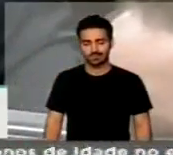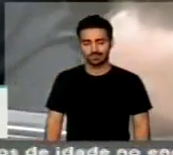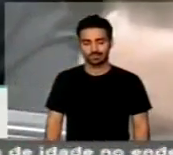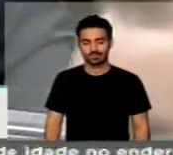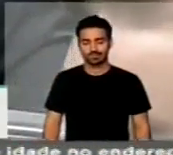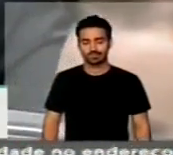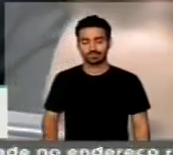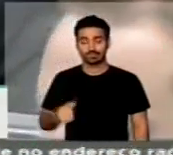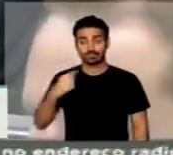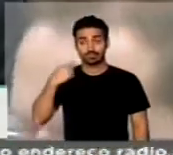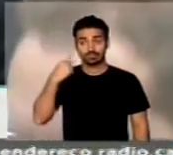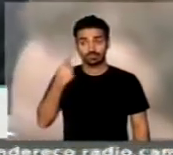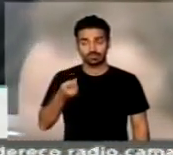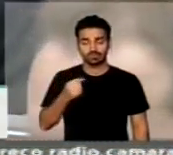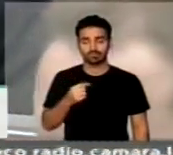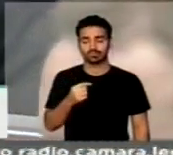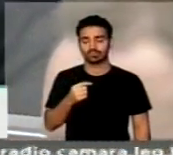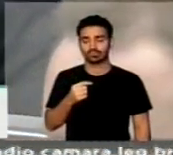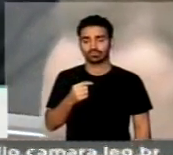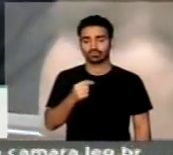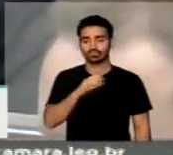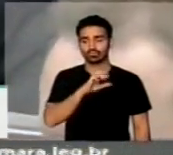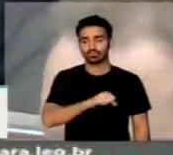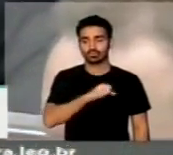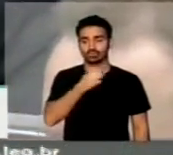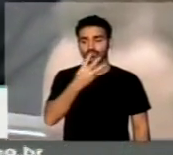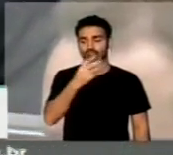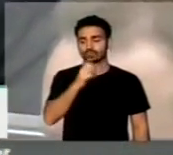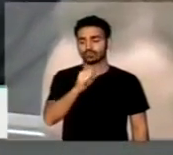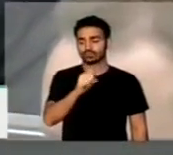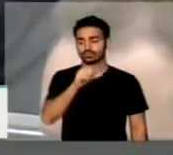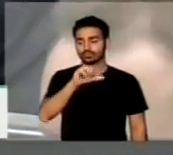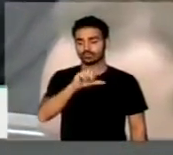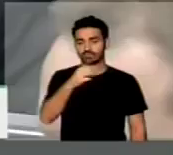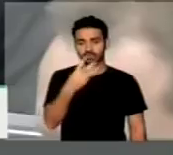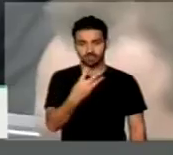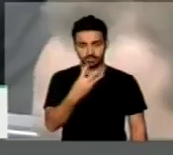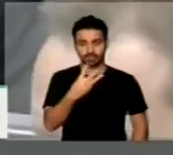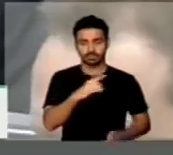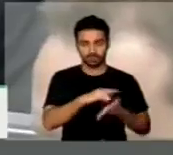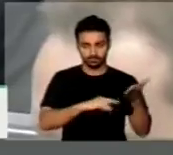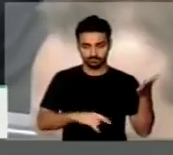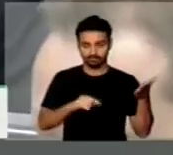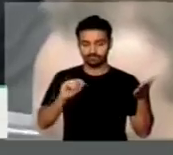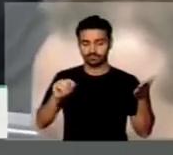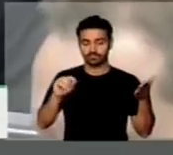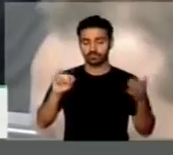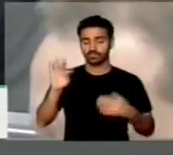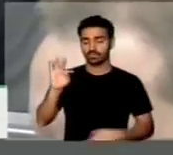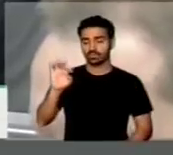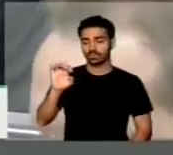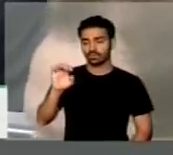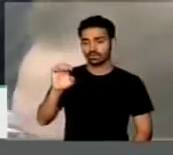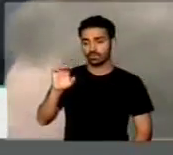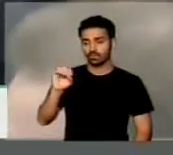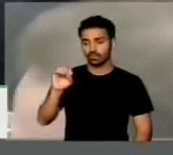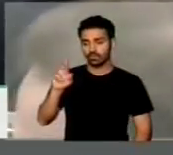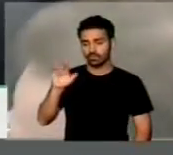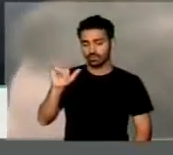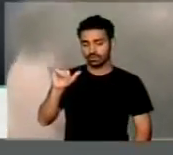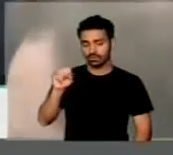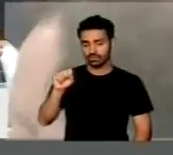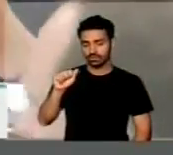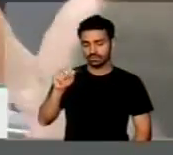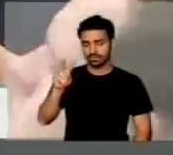Depois, quando eu tomei conhecimento do inquérito 3893, que tem o ministro Teori Zavascki como relator,